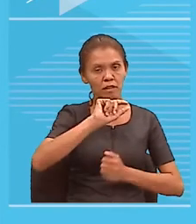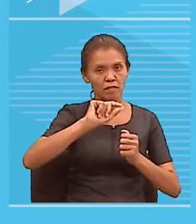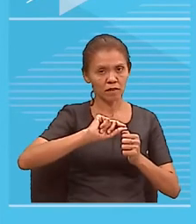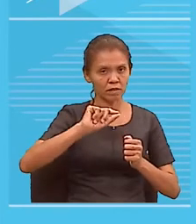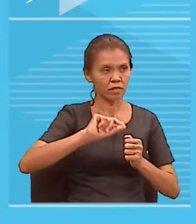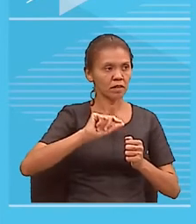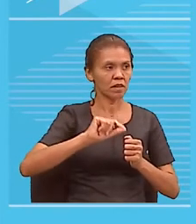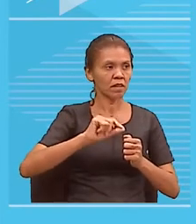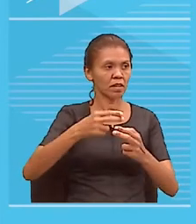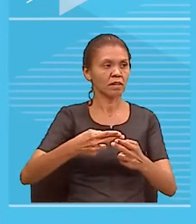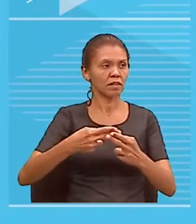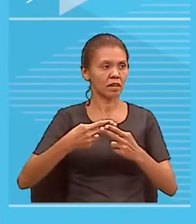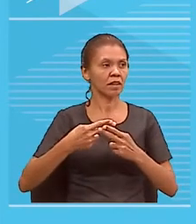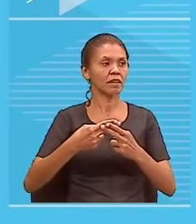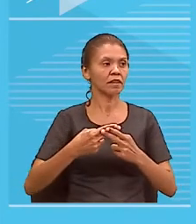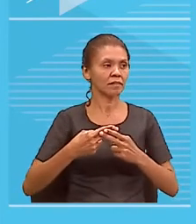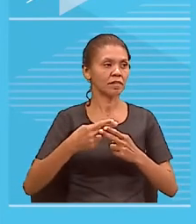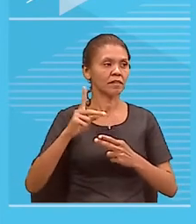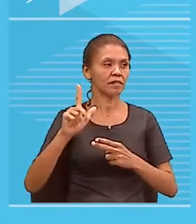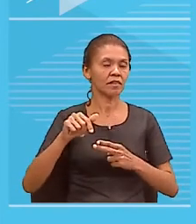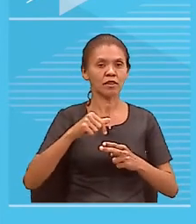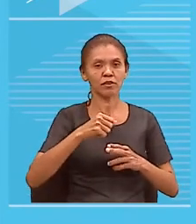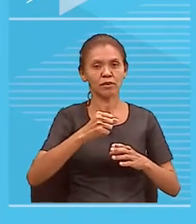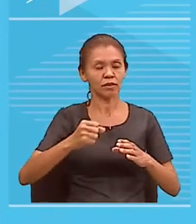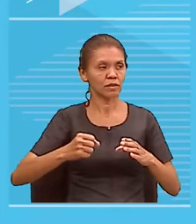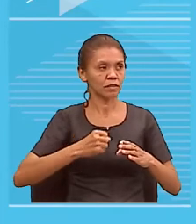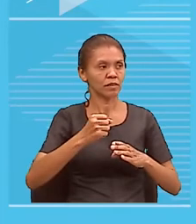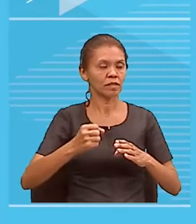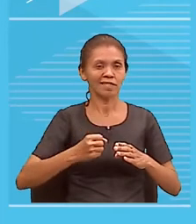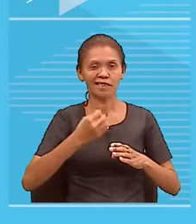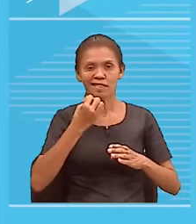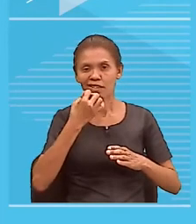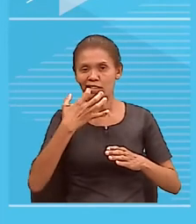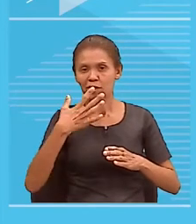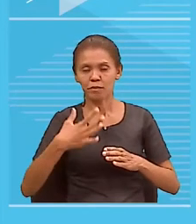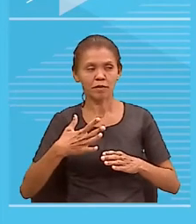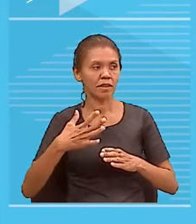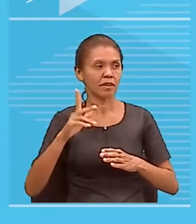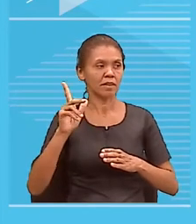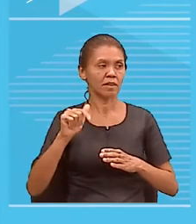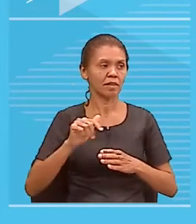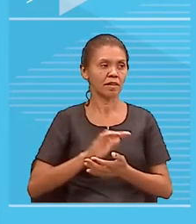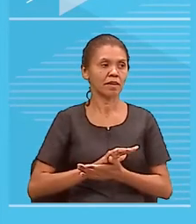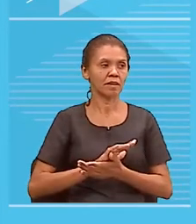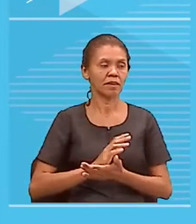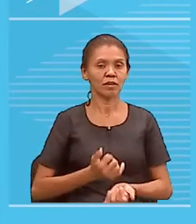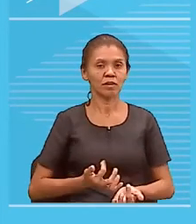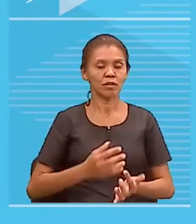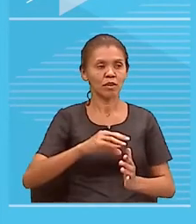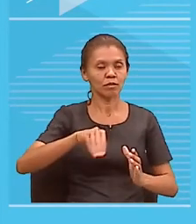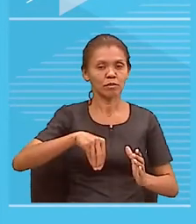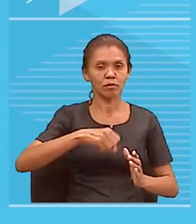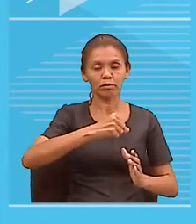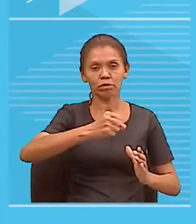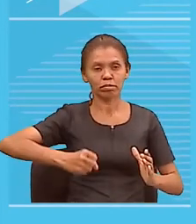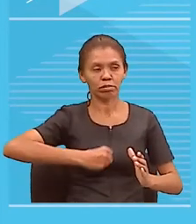maizena né mas tem que deixar bem cozidinho porque senão fica Grosso com aquele gosto de cru tem que fazer no fogo baixo mexendo o tempo todo